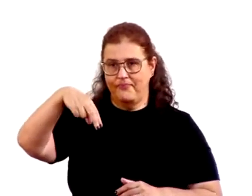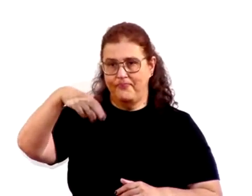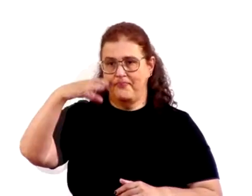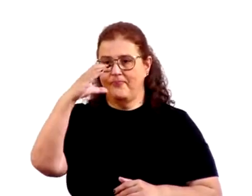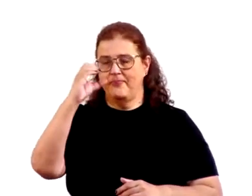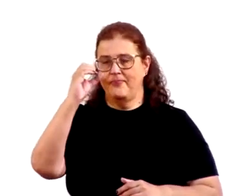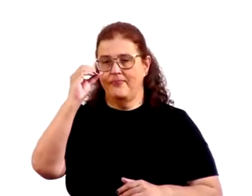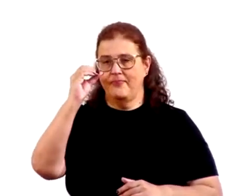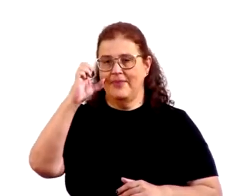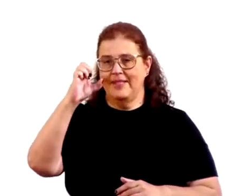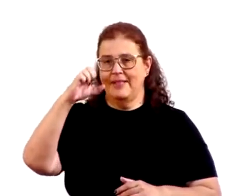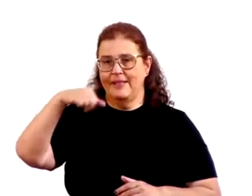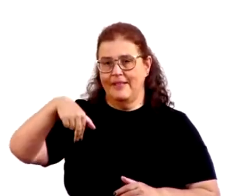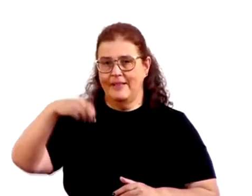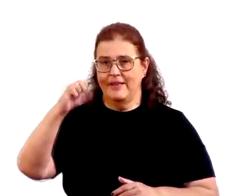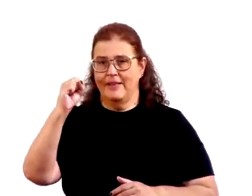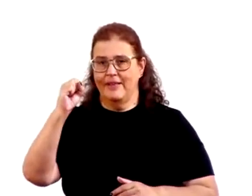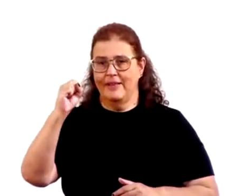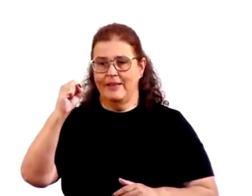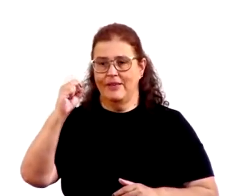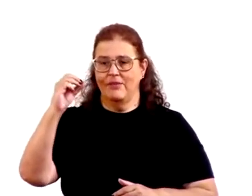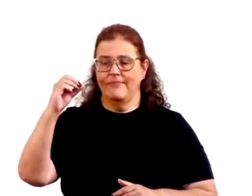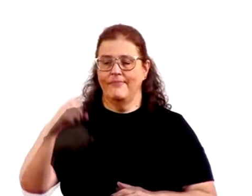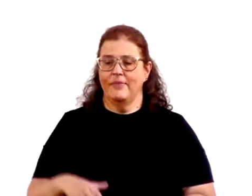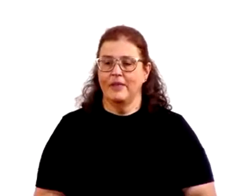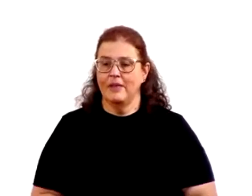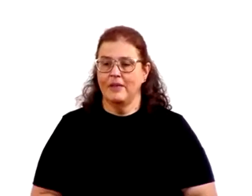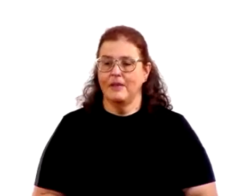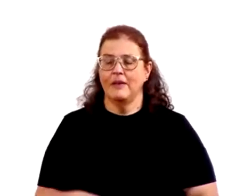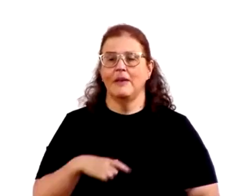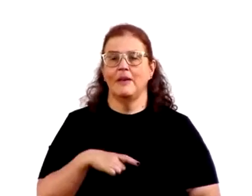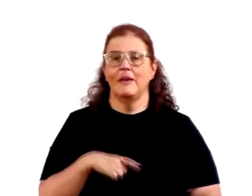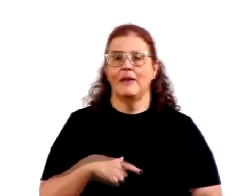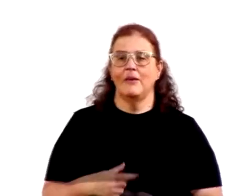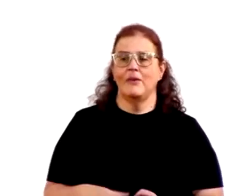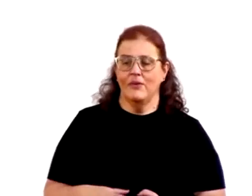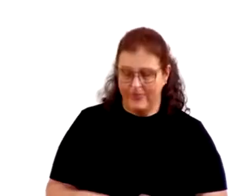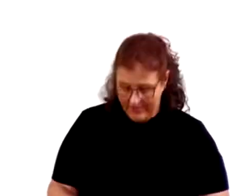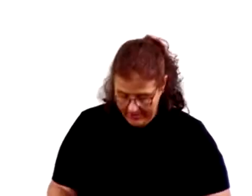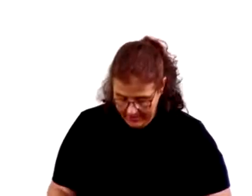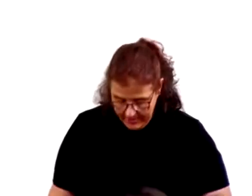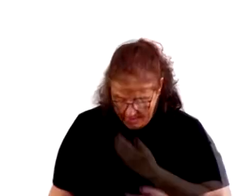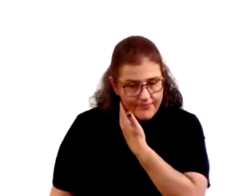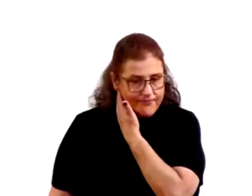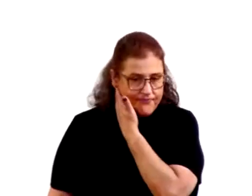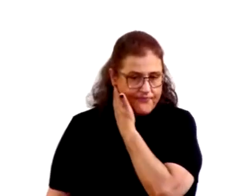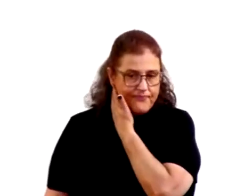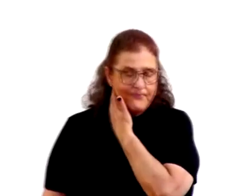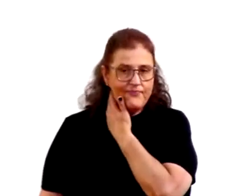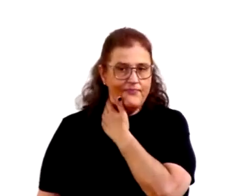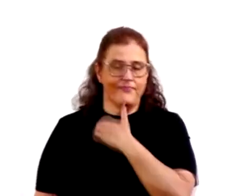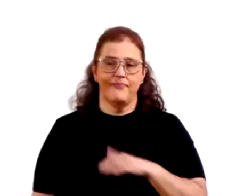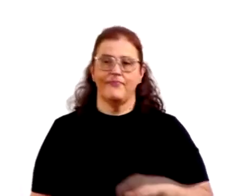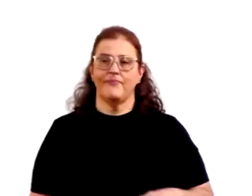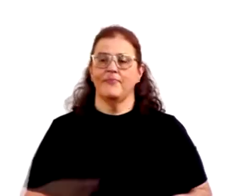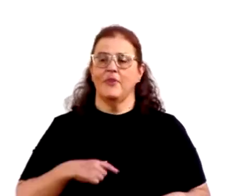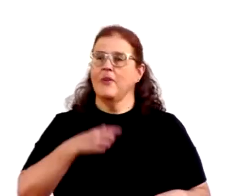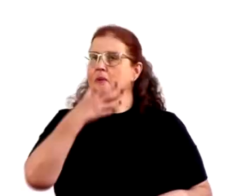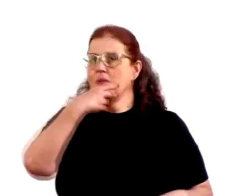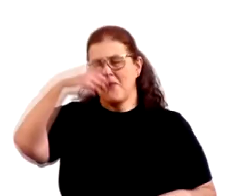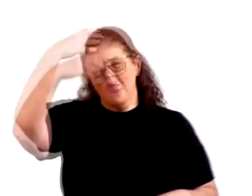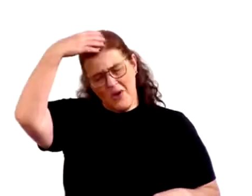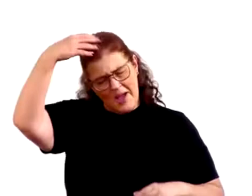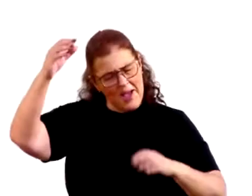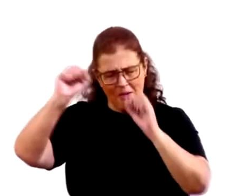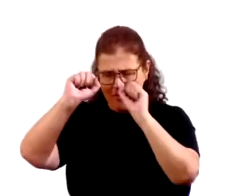Glória? Este é Jesus, este é o Rei. Ele é o Rei absoluto,